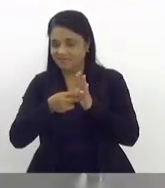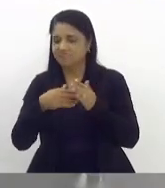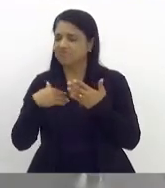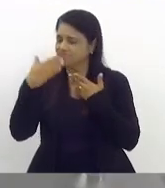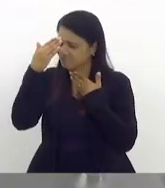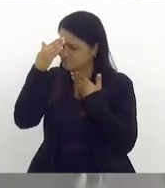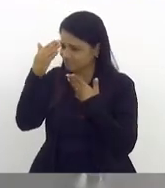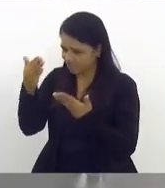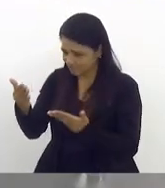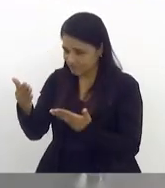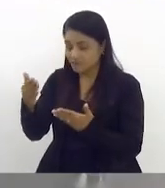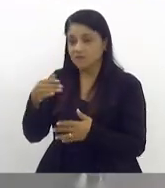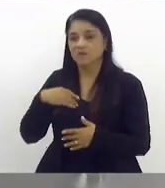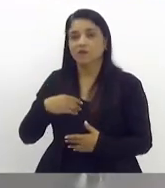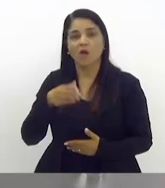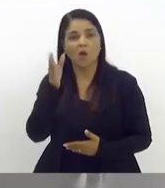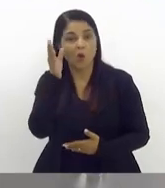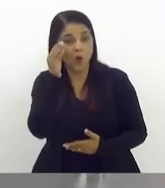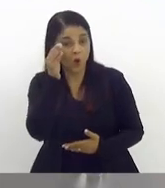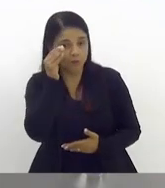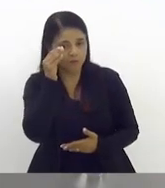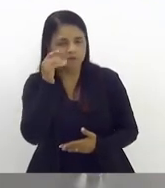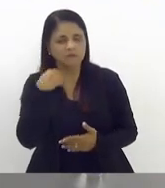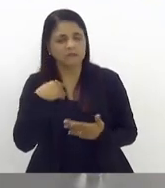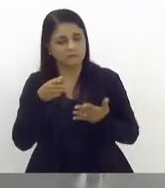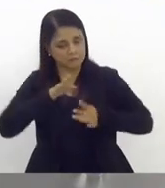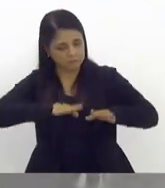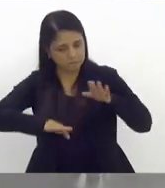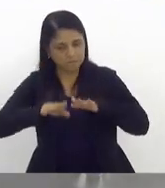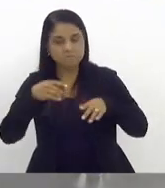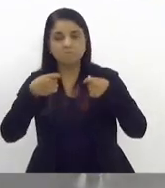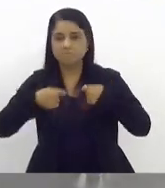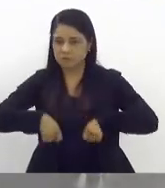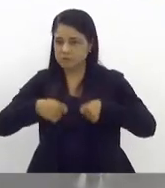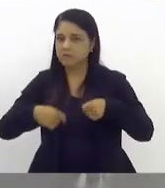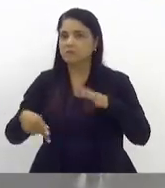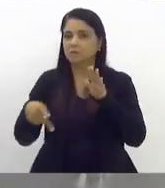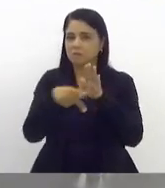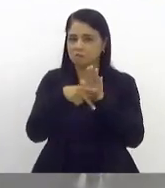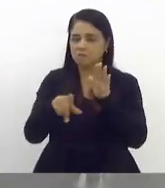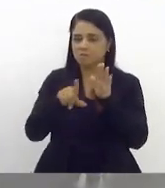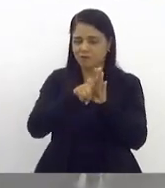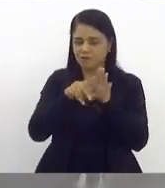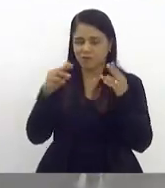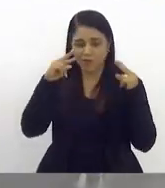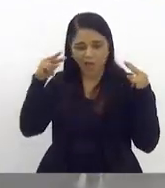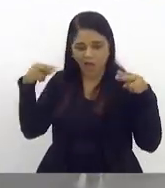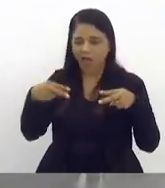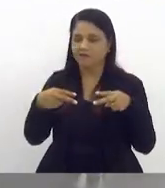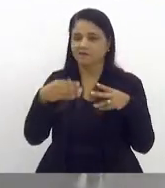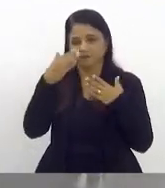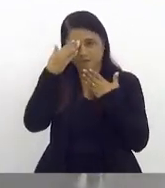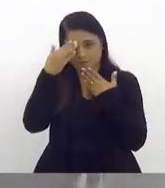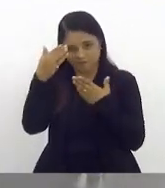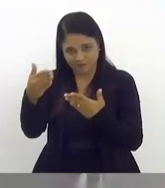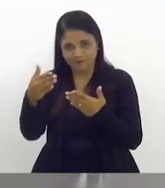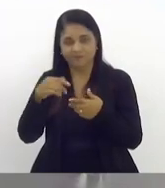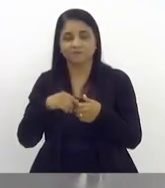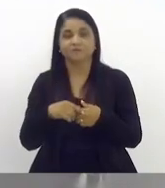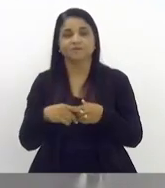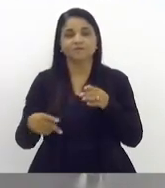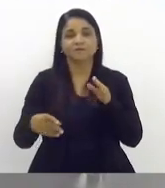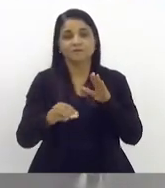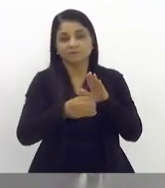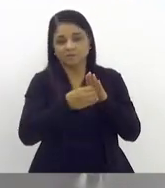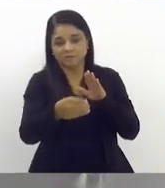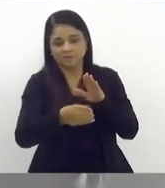Excelência, porque a gente está sendo muito cauteloso com esses projetos, agradeço a atenção de Vossa Excelência. Para dar parecer ao item